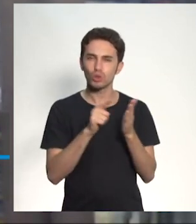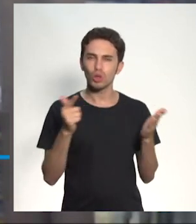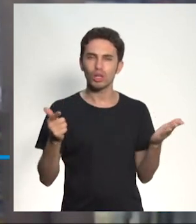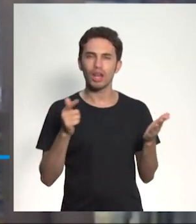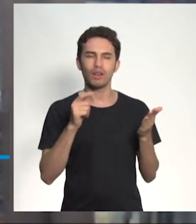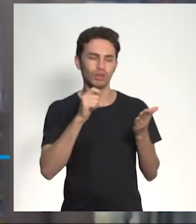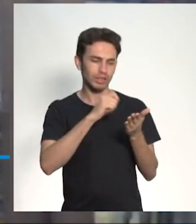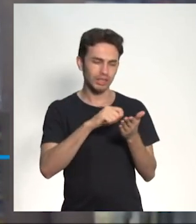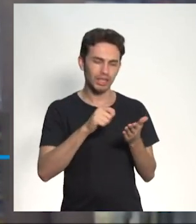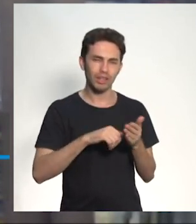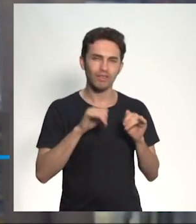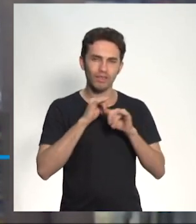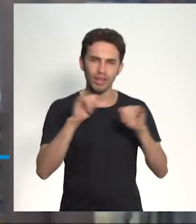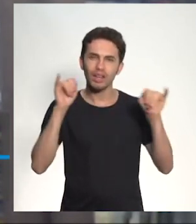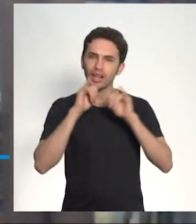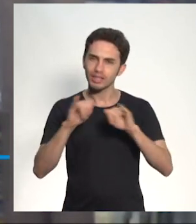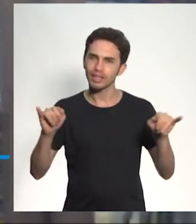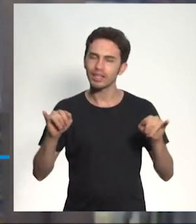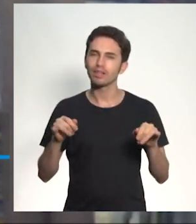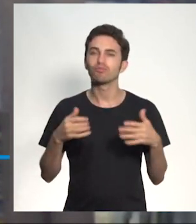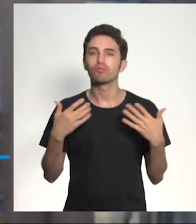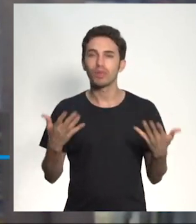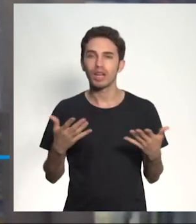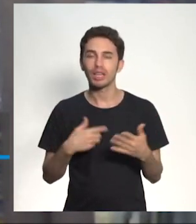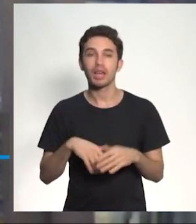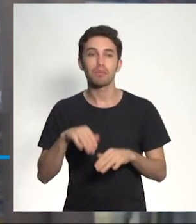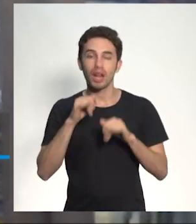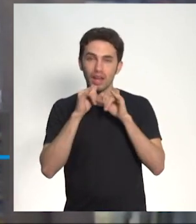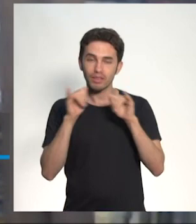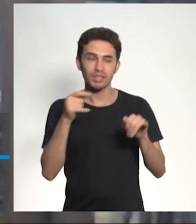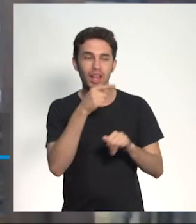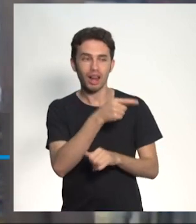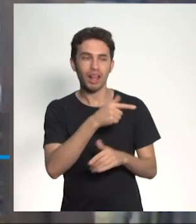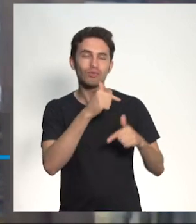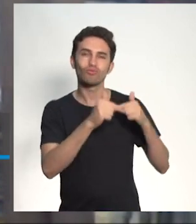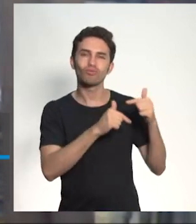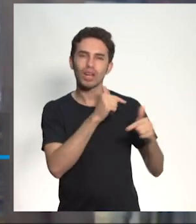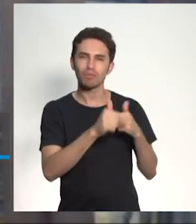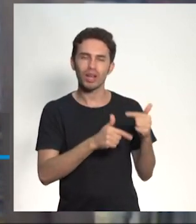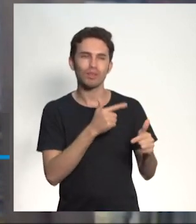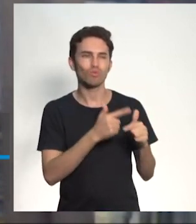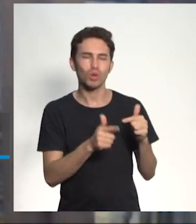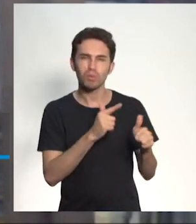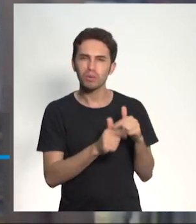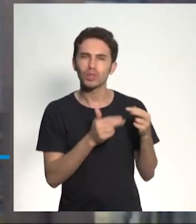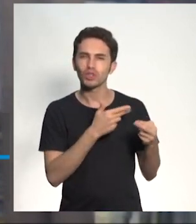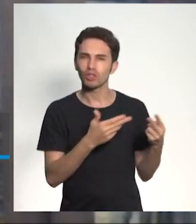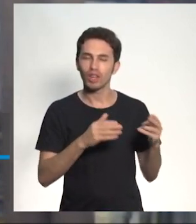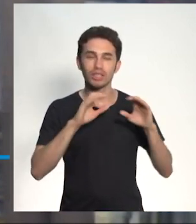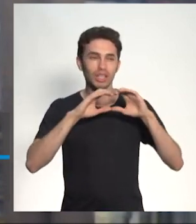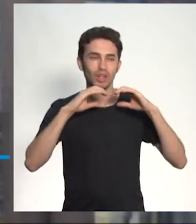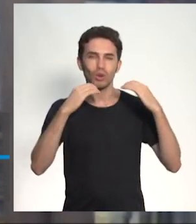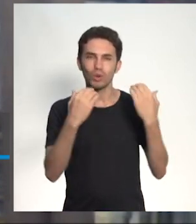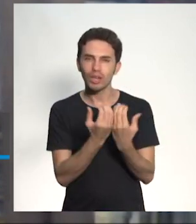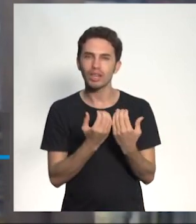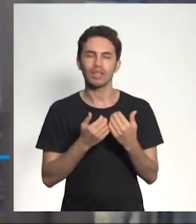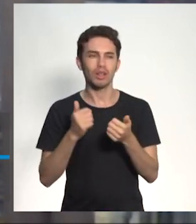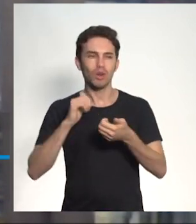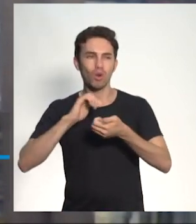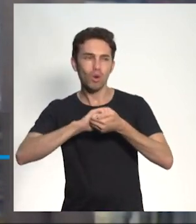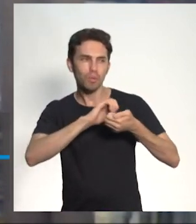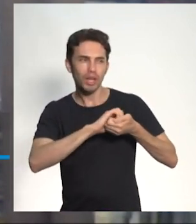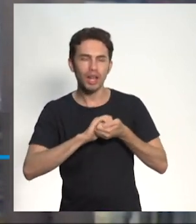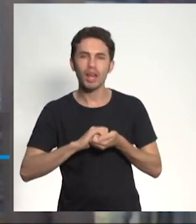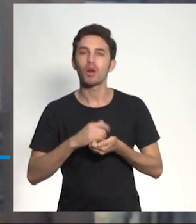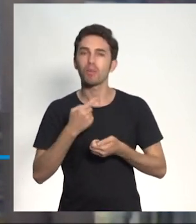um dos outros meios de falar sobre a situação do trabalhador, criando congressos e ligas dos trabalhadores